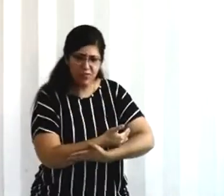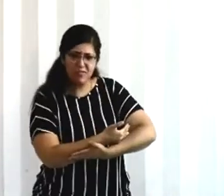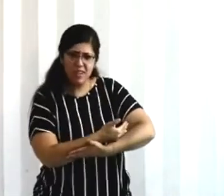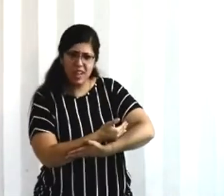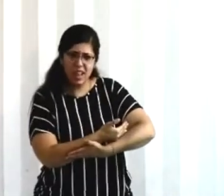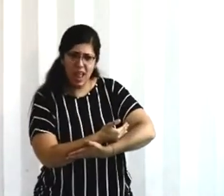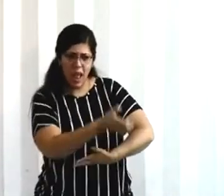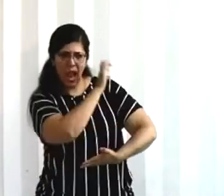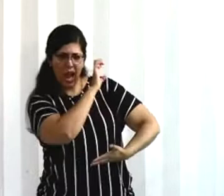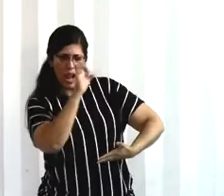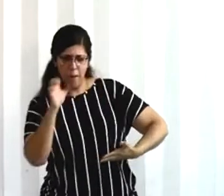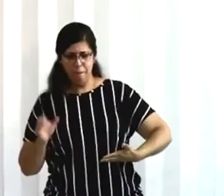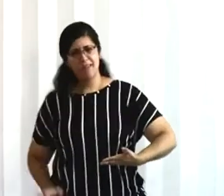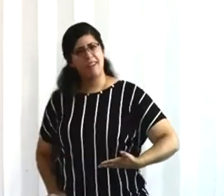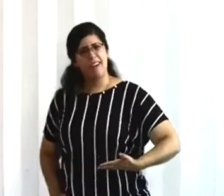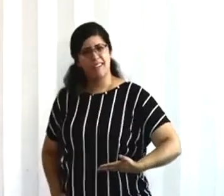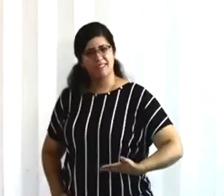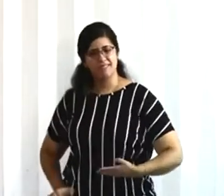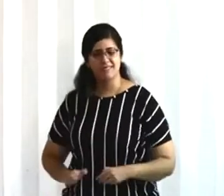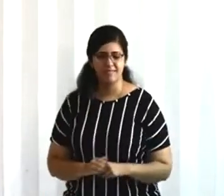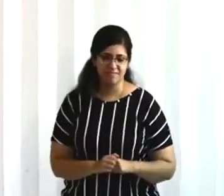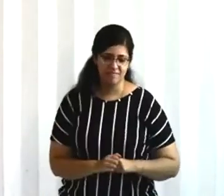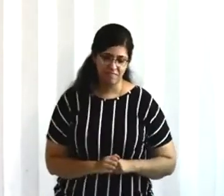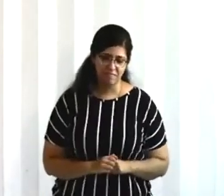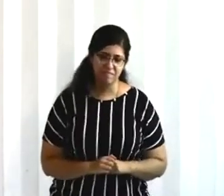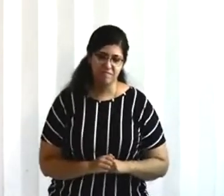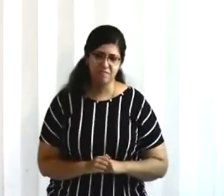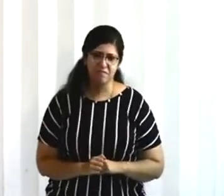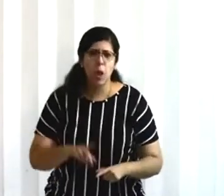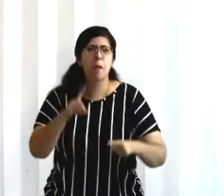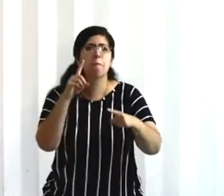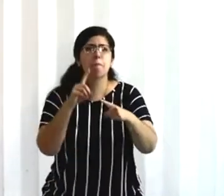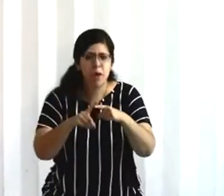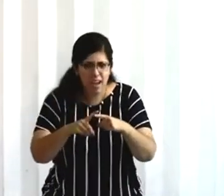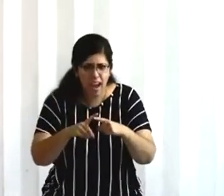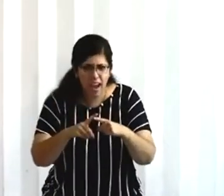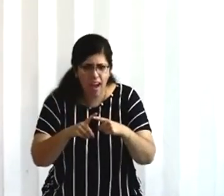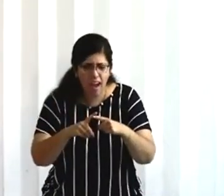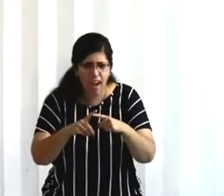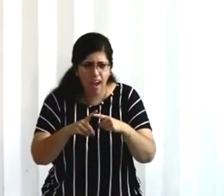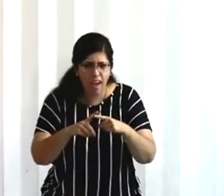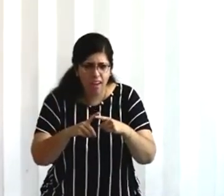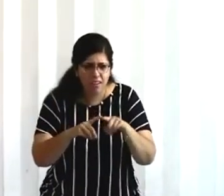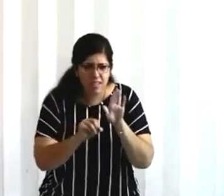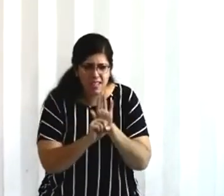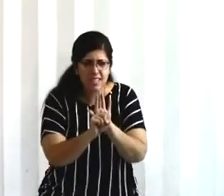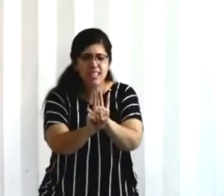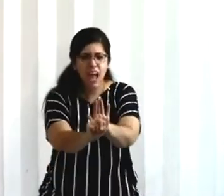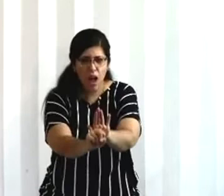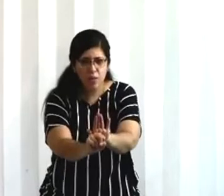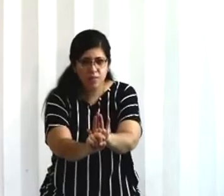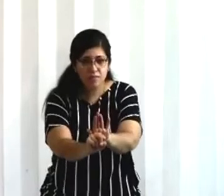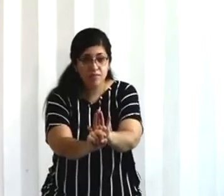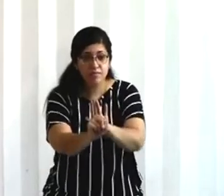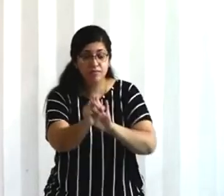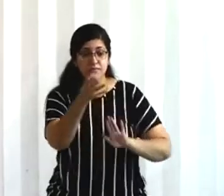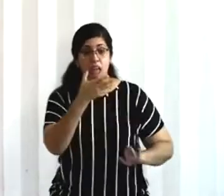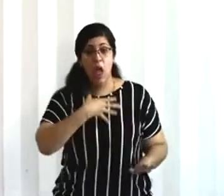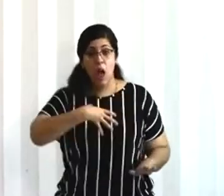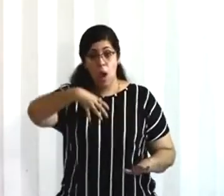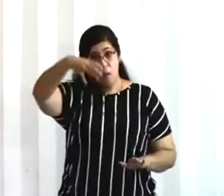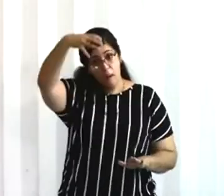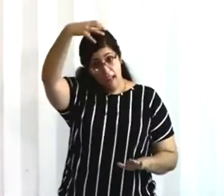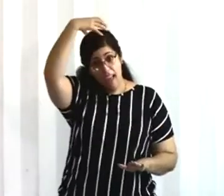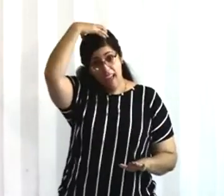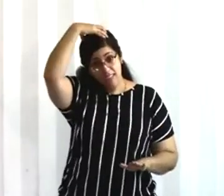o Emanuel. E sabe por quê desse sinal? É porque esse rei, o rei Acaz,